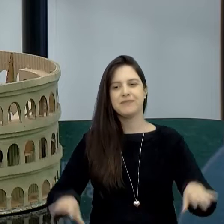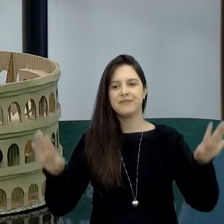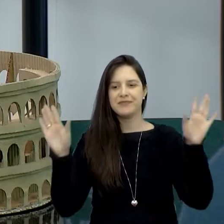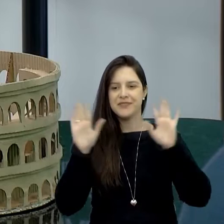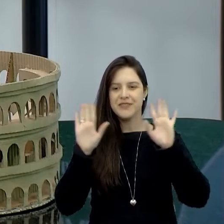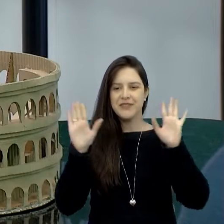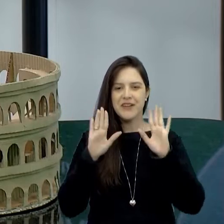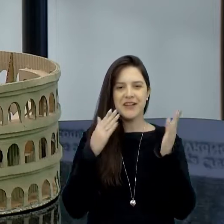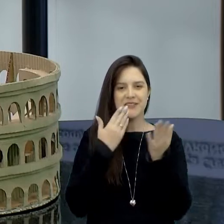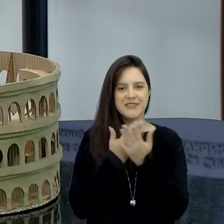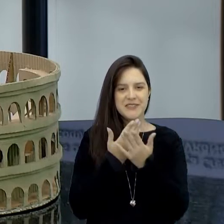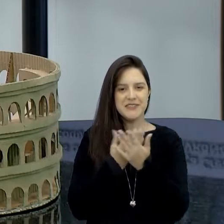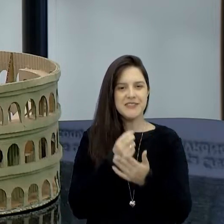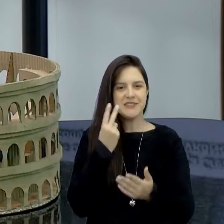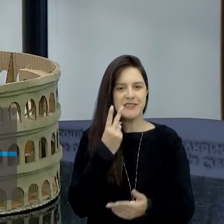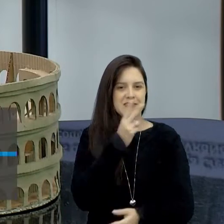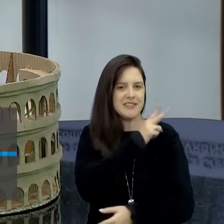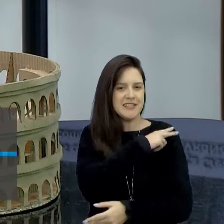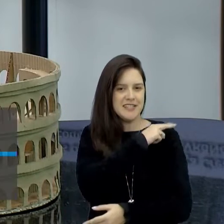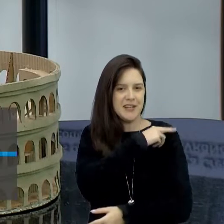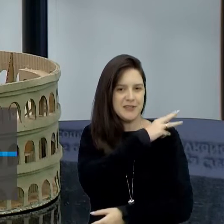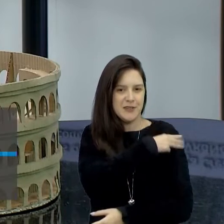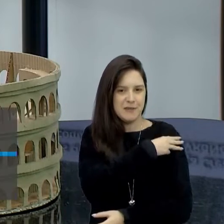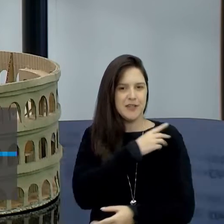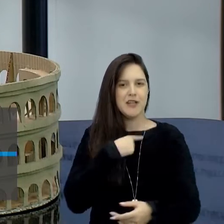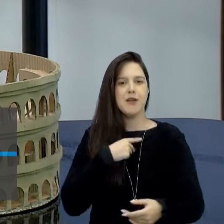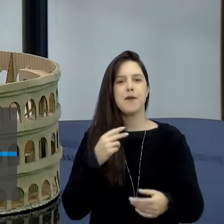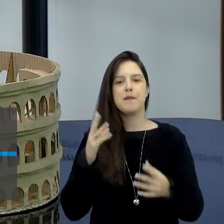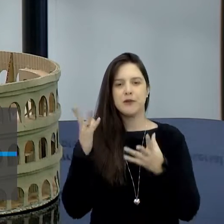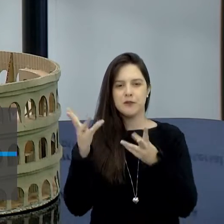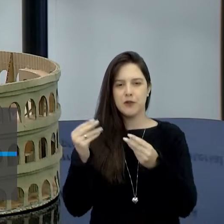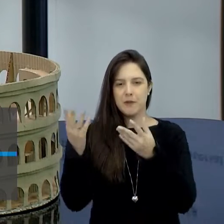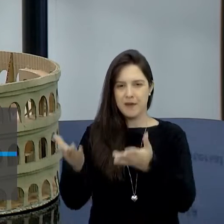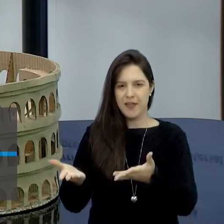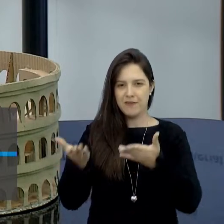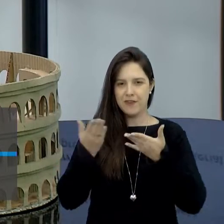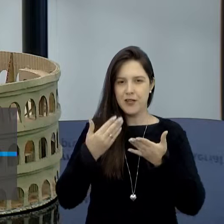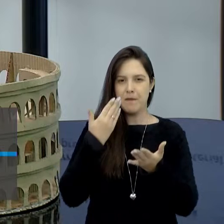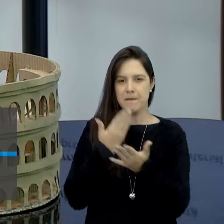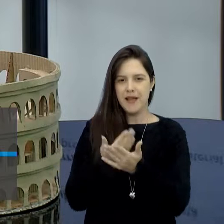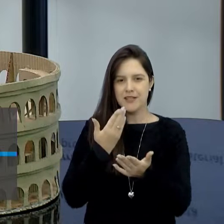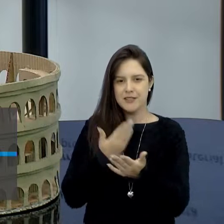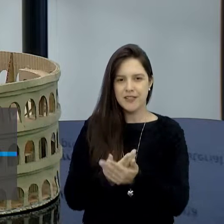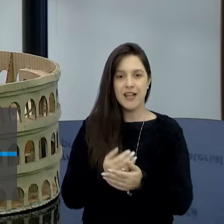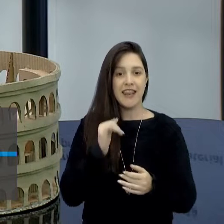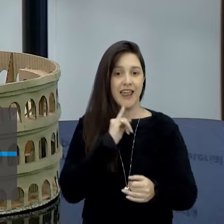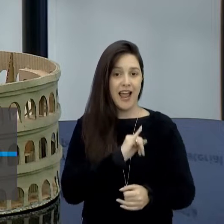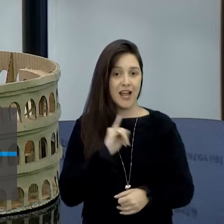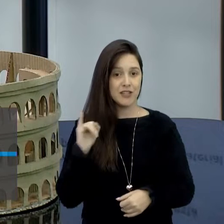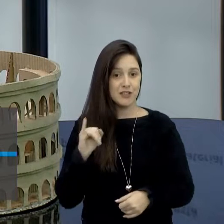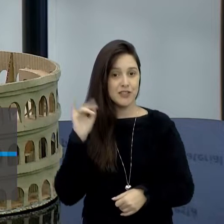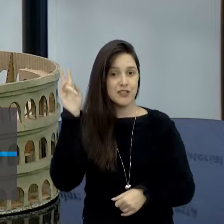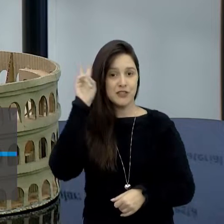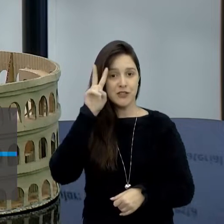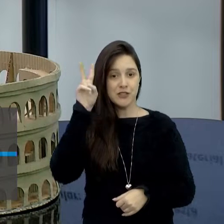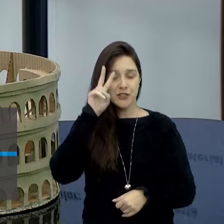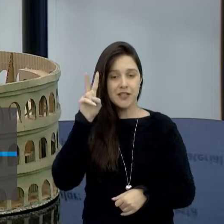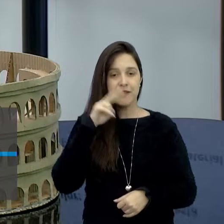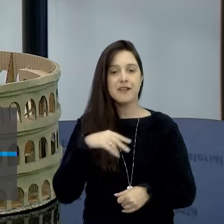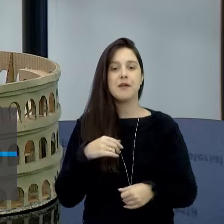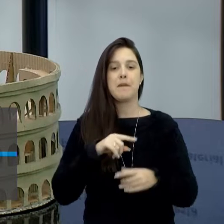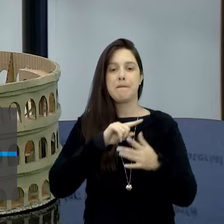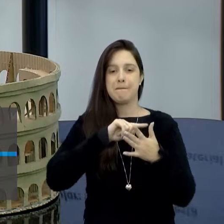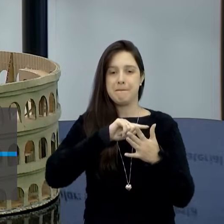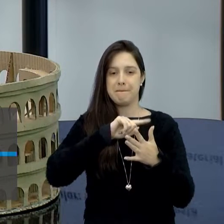Olá, estudantes da segunda série do ensino médio, sejam bem-vindos à nossa aula de narrativas históricas e sua produção